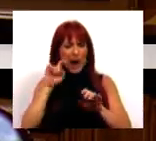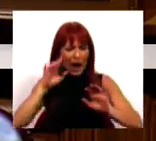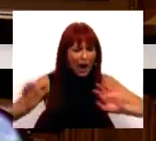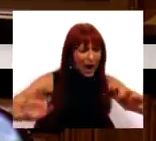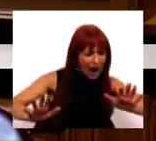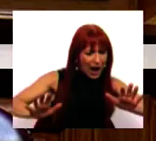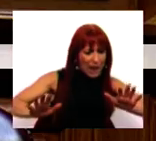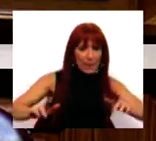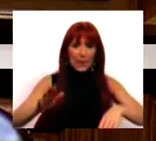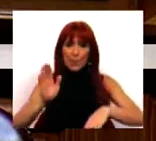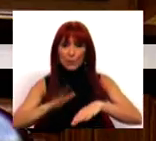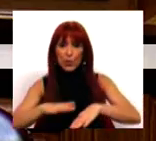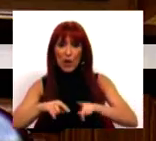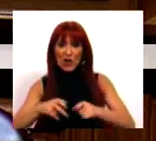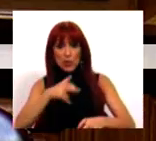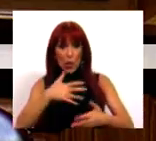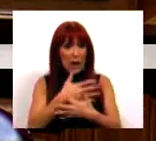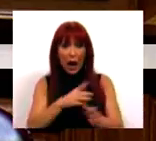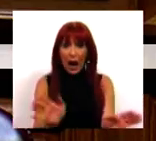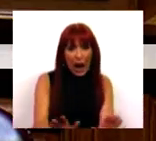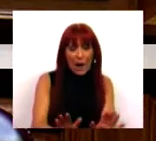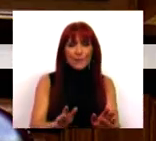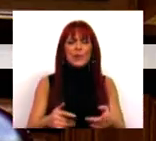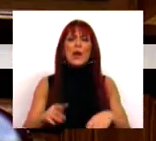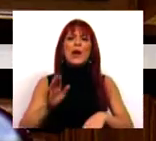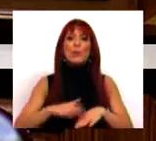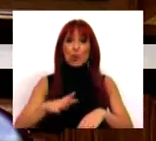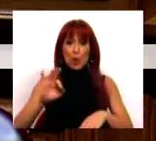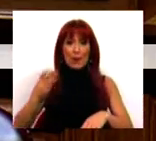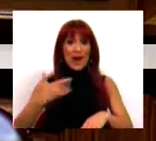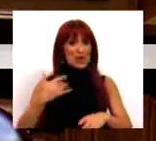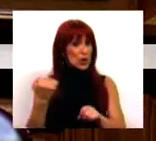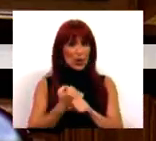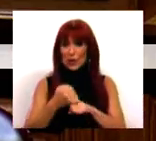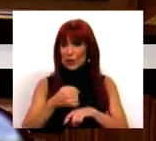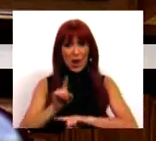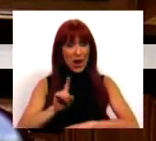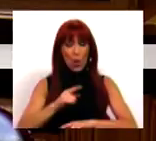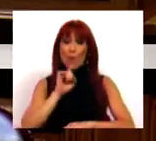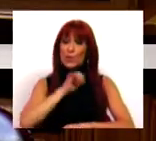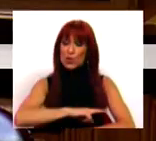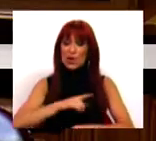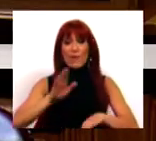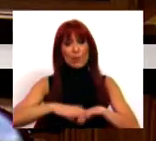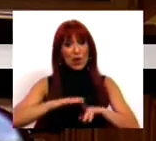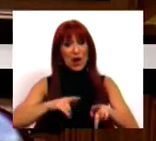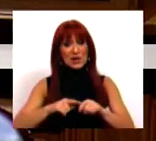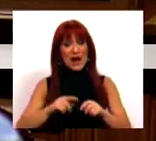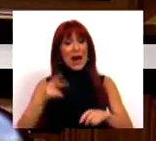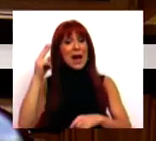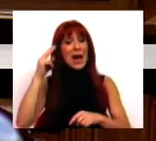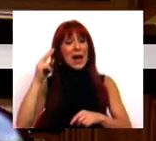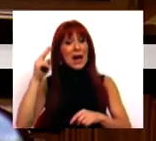prevenção relativamente às tragédias. E porque o PSD não age assim, é muito provavelmente por isso que na